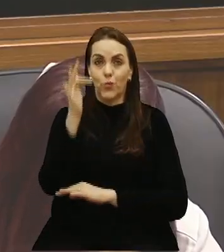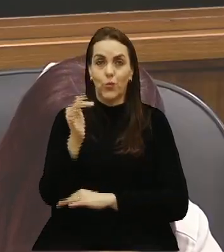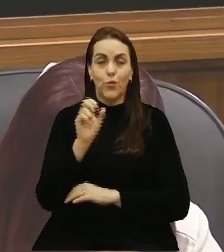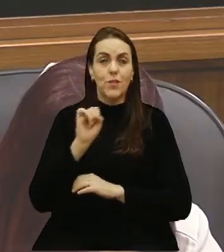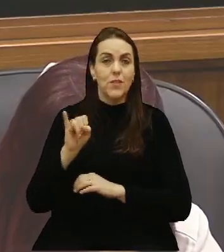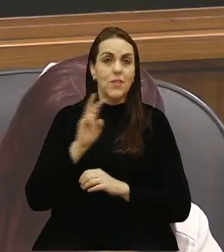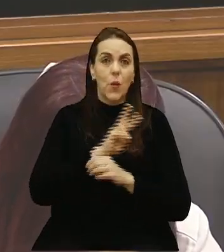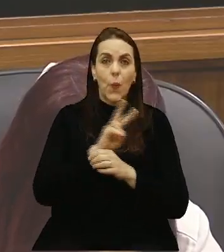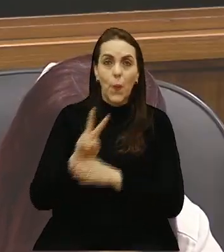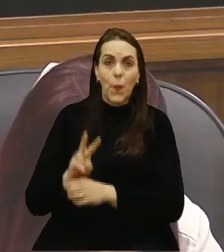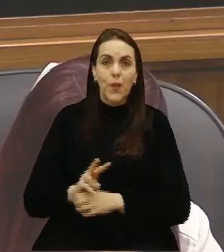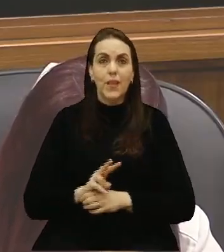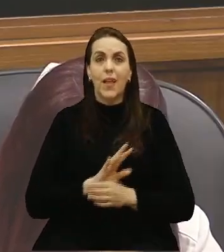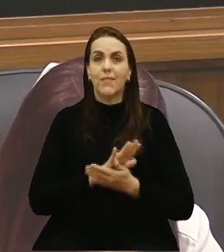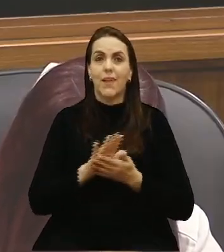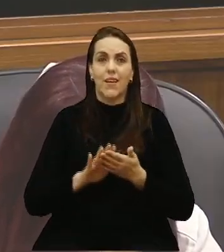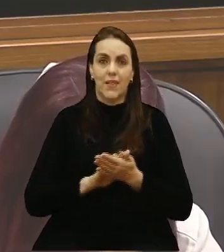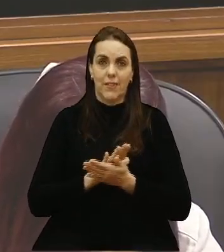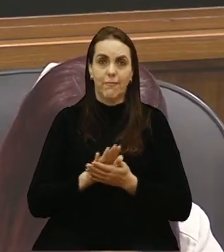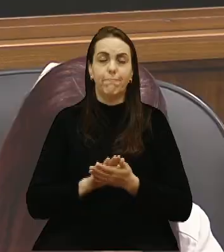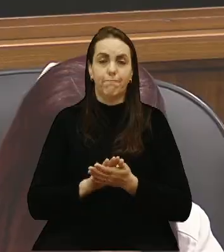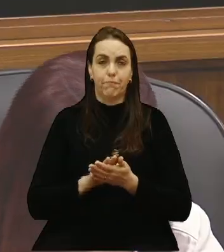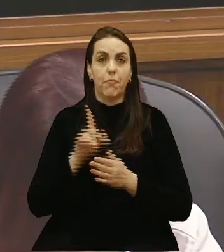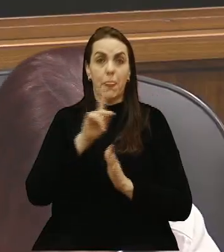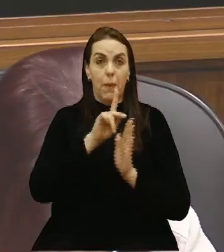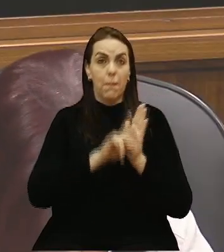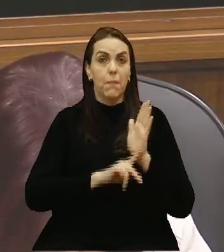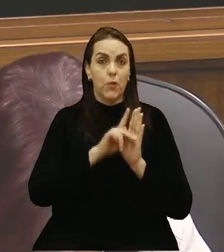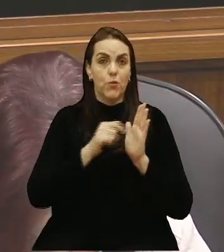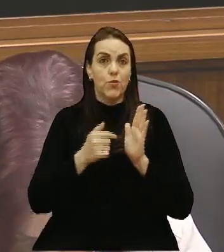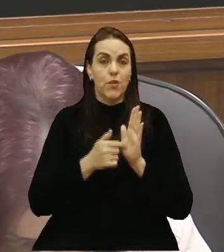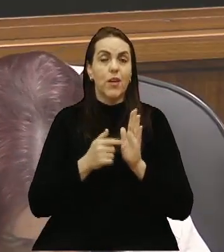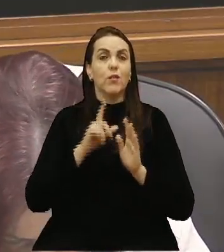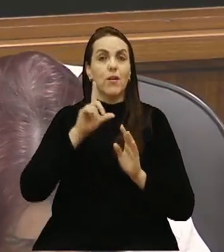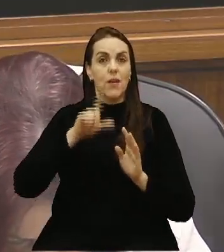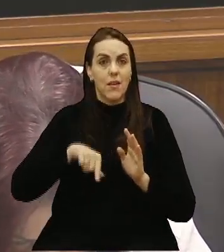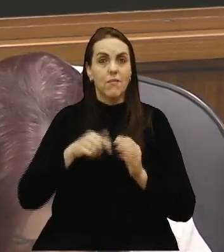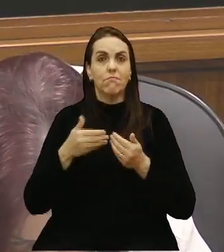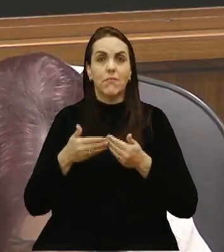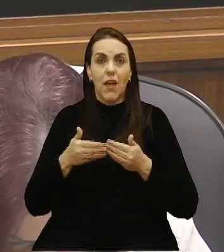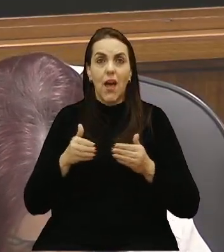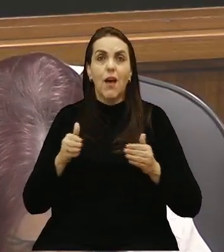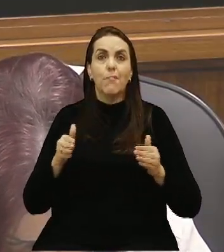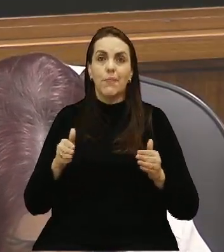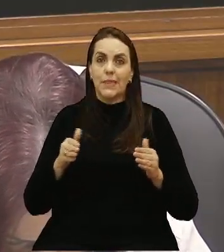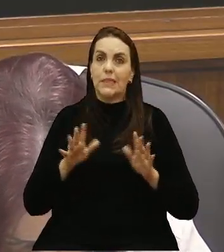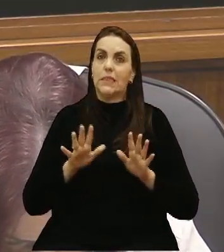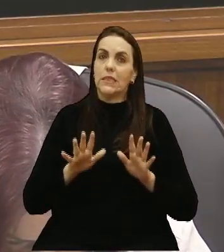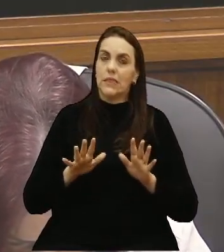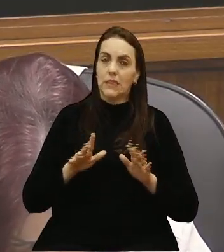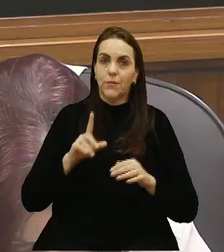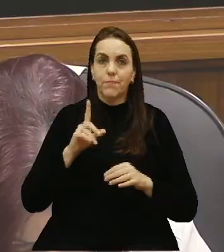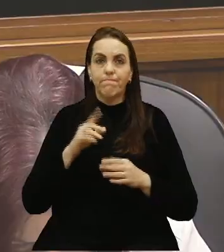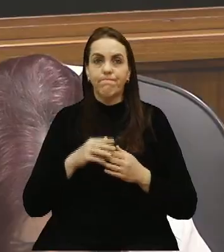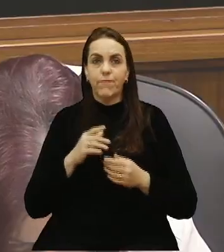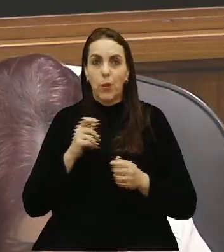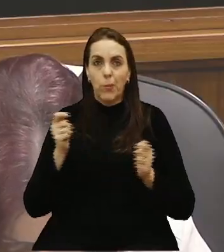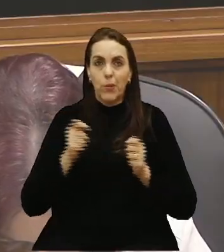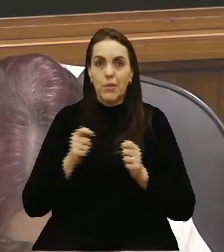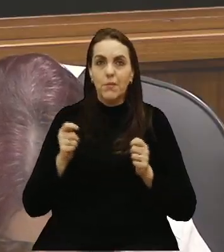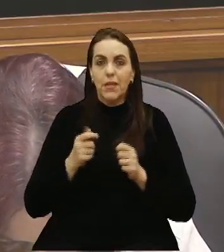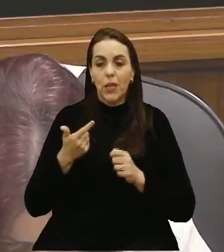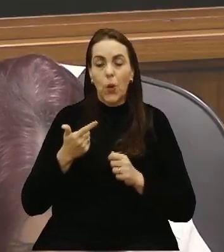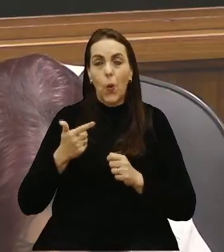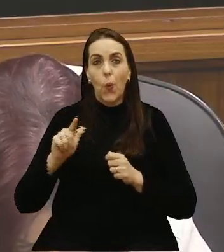a gente não preservar. E esse projeto, ele pode abrir um precedente para que a gente traga